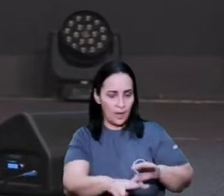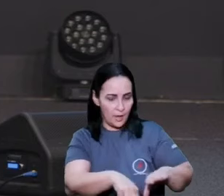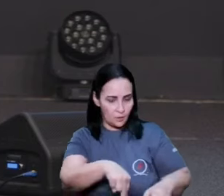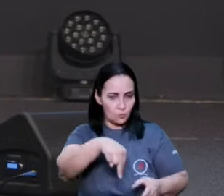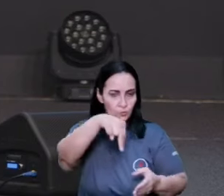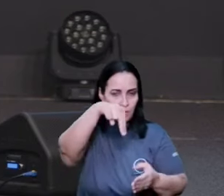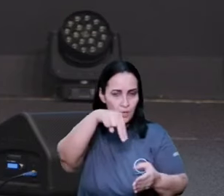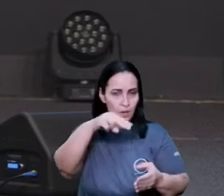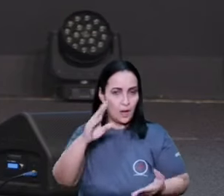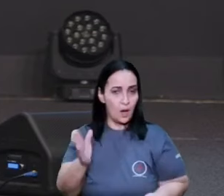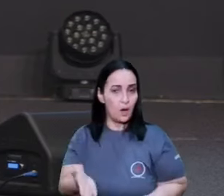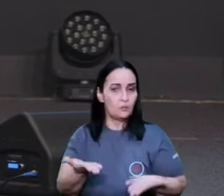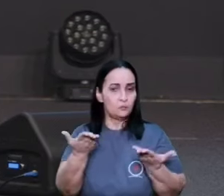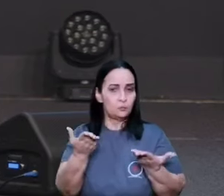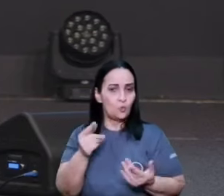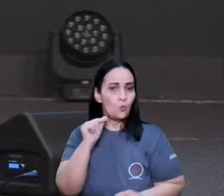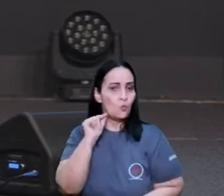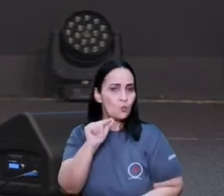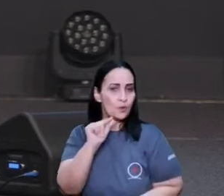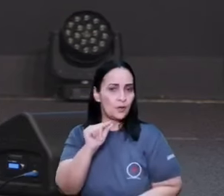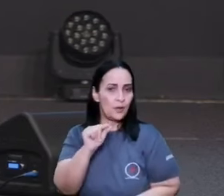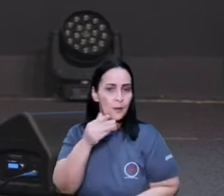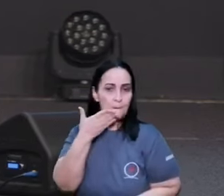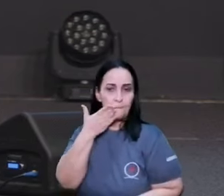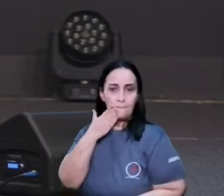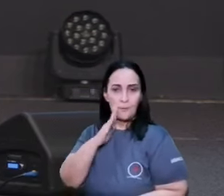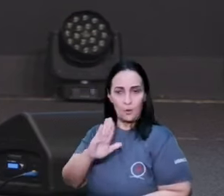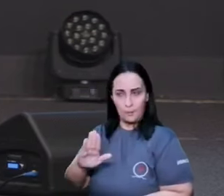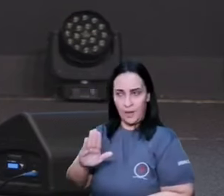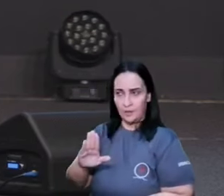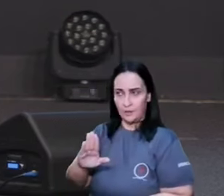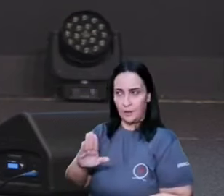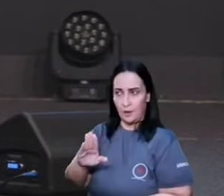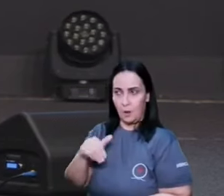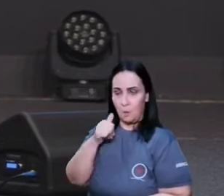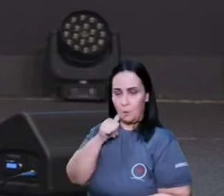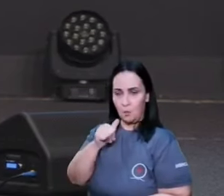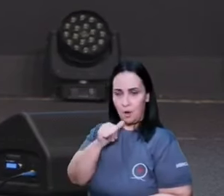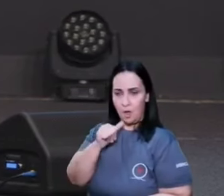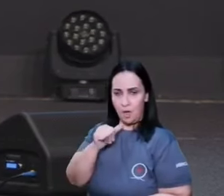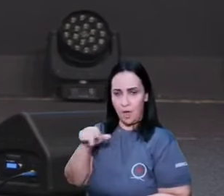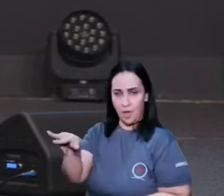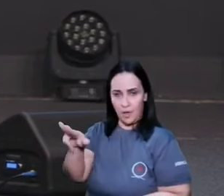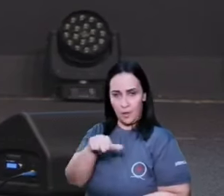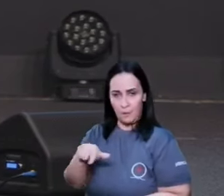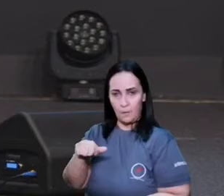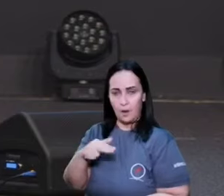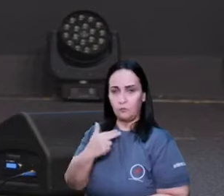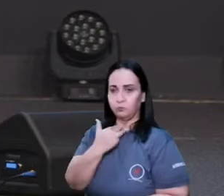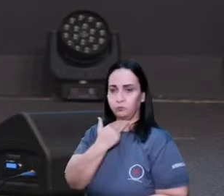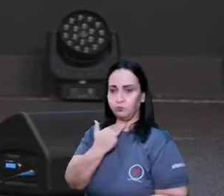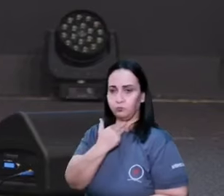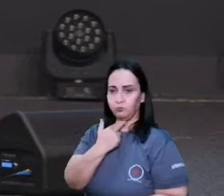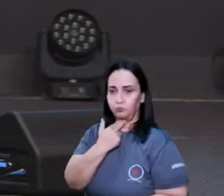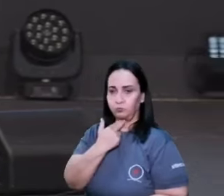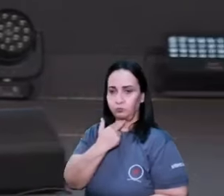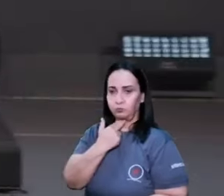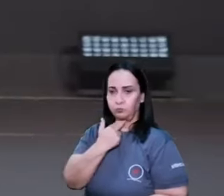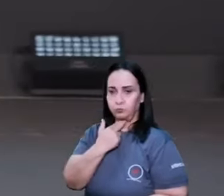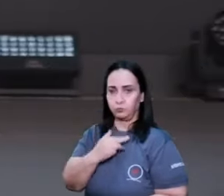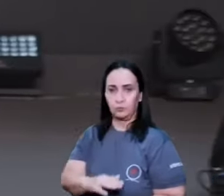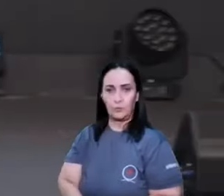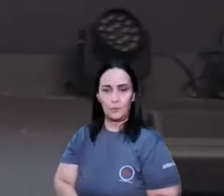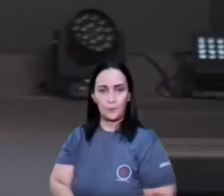não deu várias promessas para ela ele só deu uma promessa há de ressuscitar há